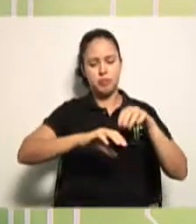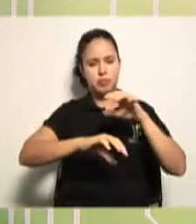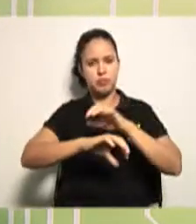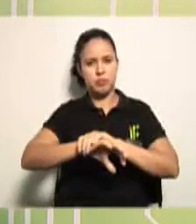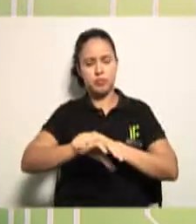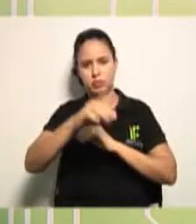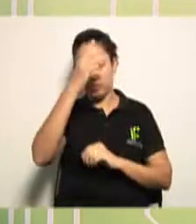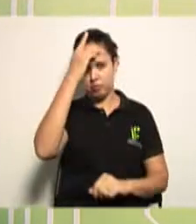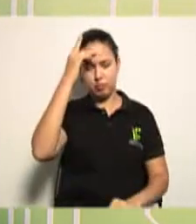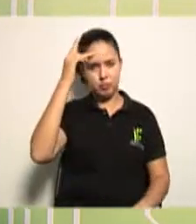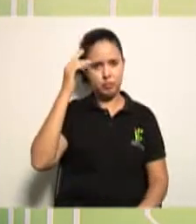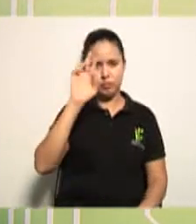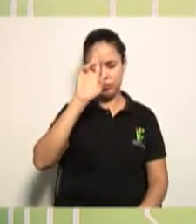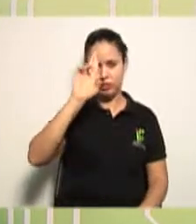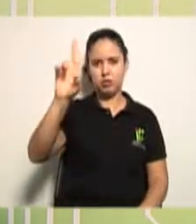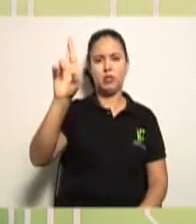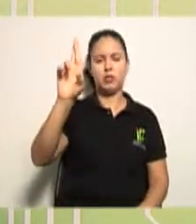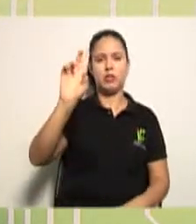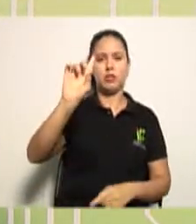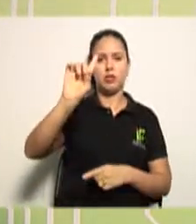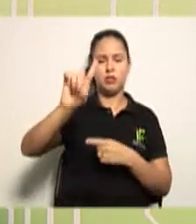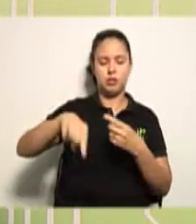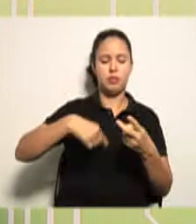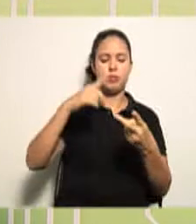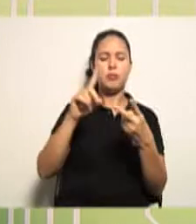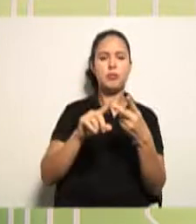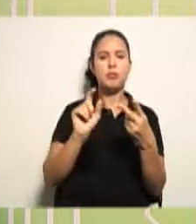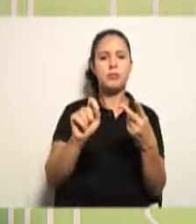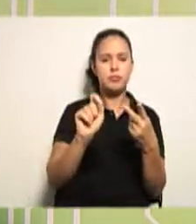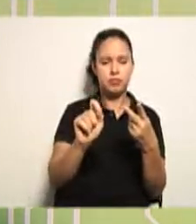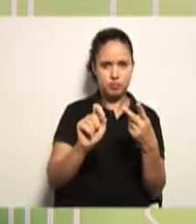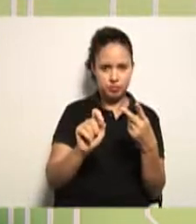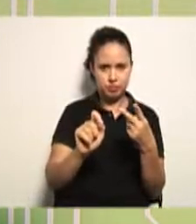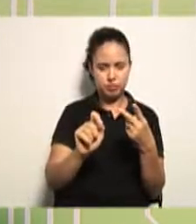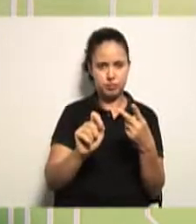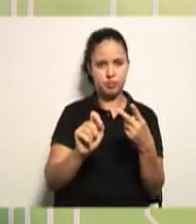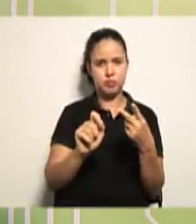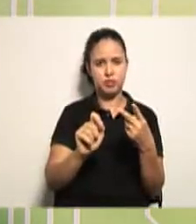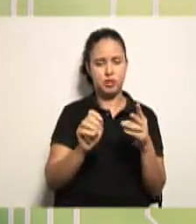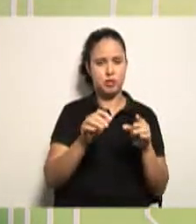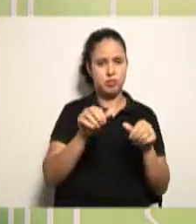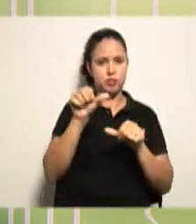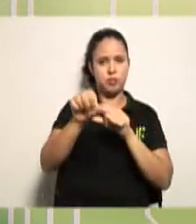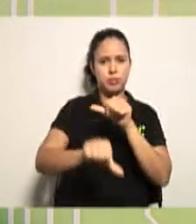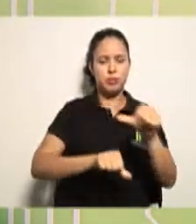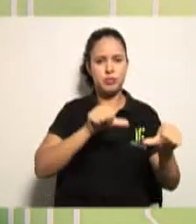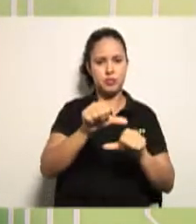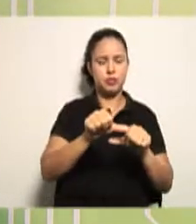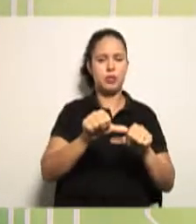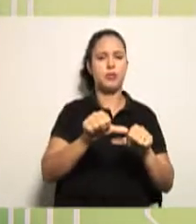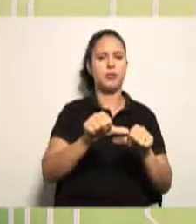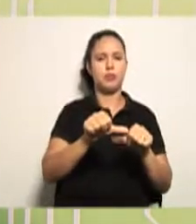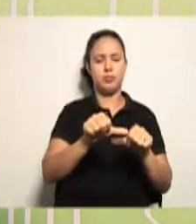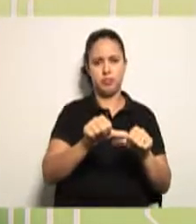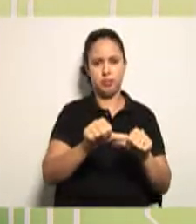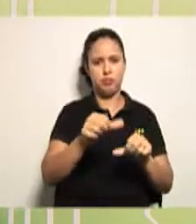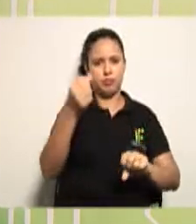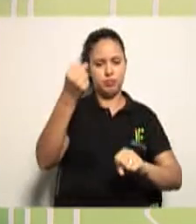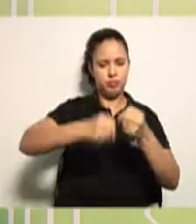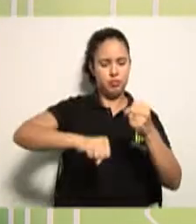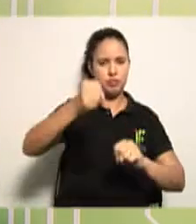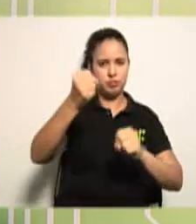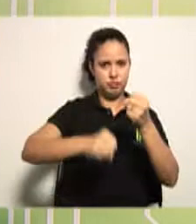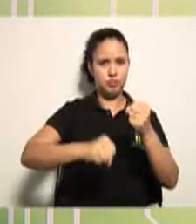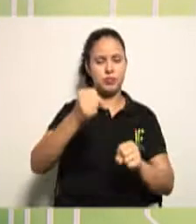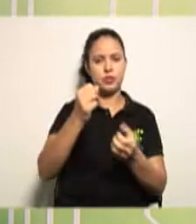produção artesanal, depois nós fomos para a fase de essa transição da artesanal para industrial,